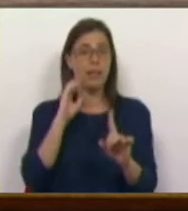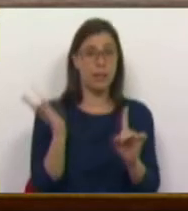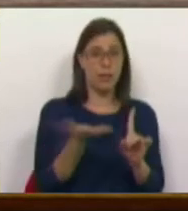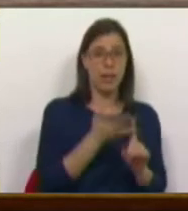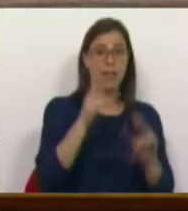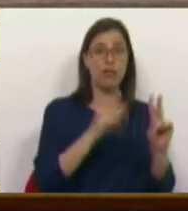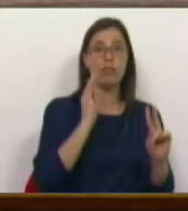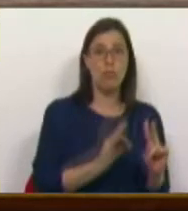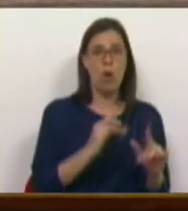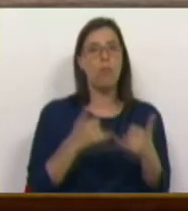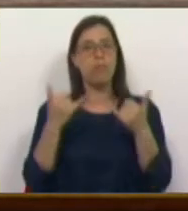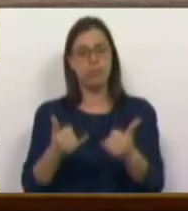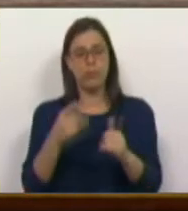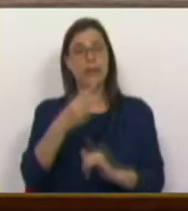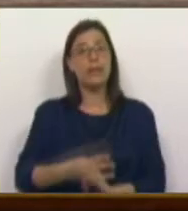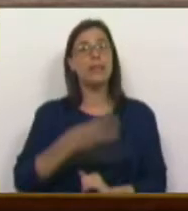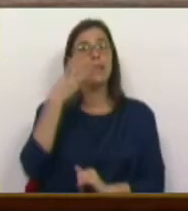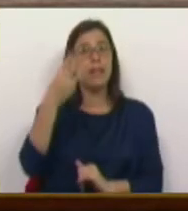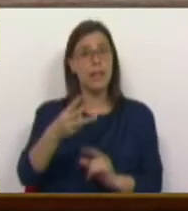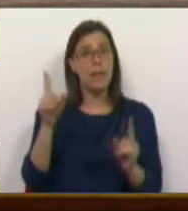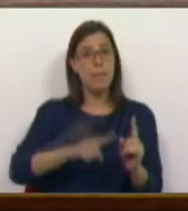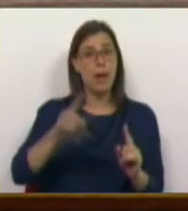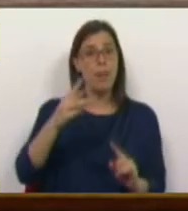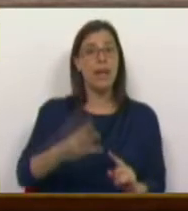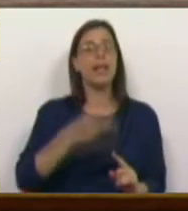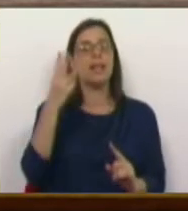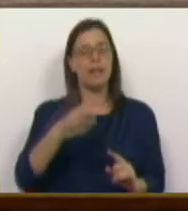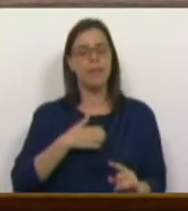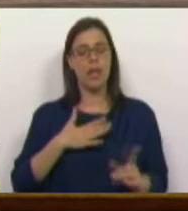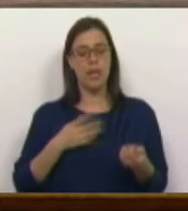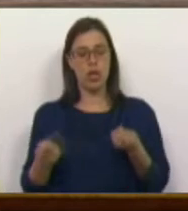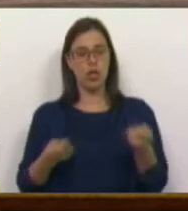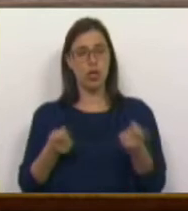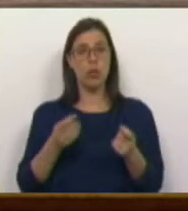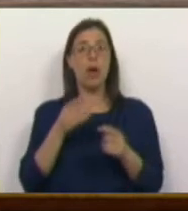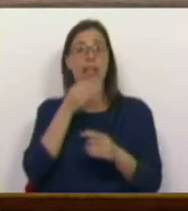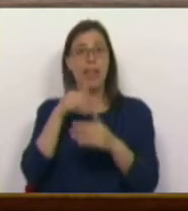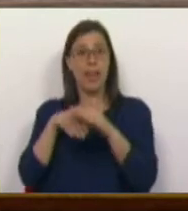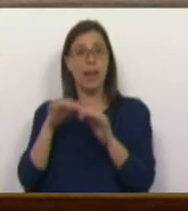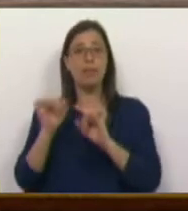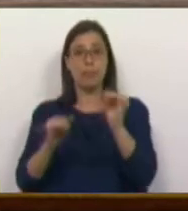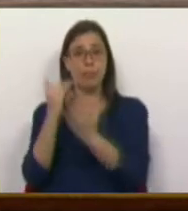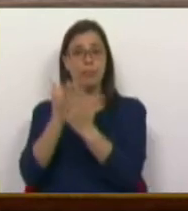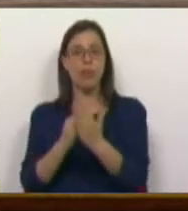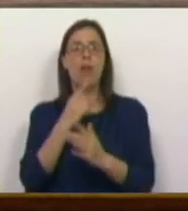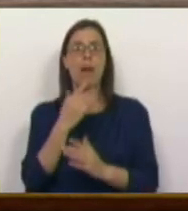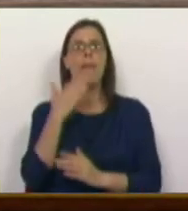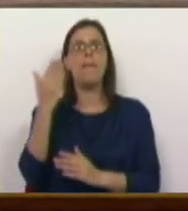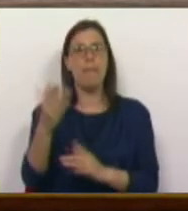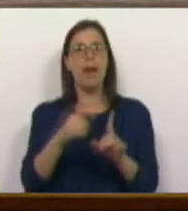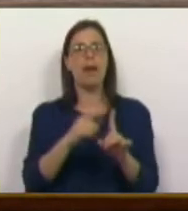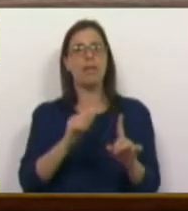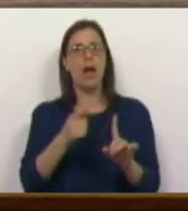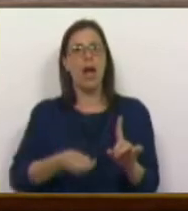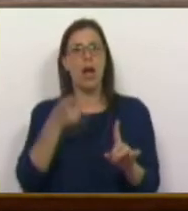penalização fiscal ao longo de 3 anos sucessivos, a entidade gestora do Banco de Terras poderá recorrer à figura